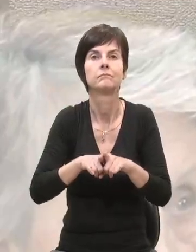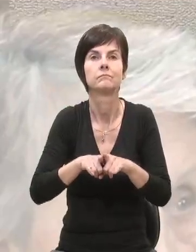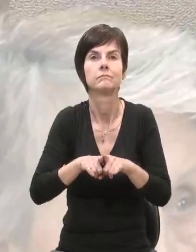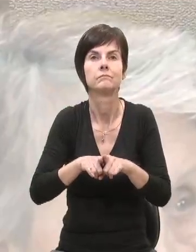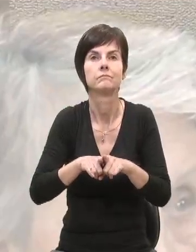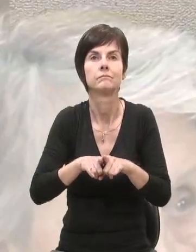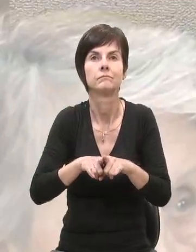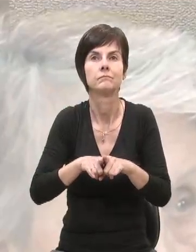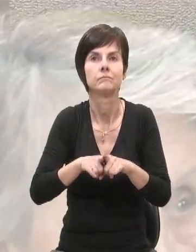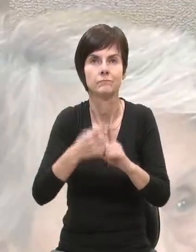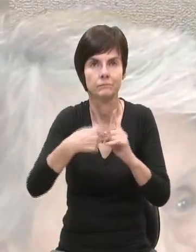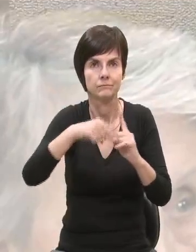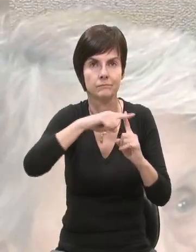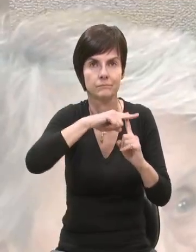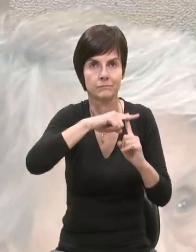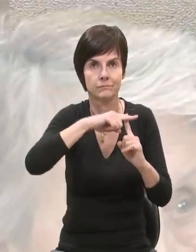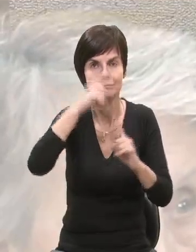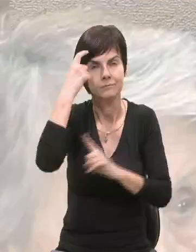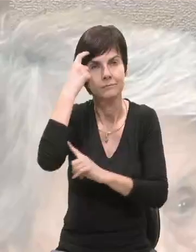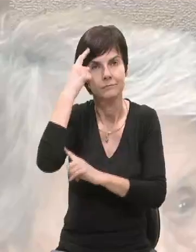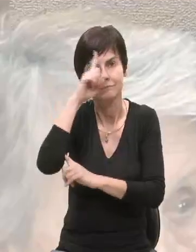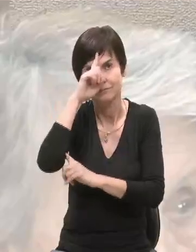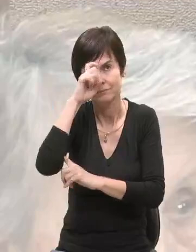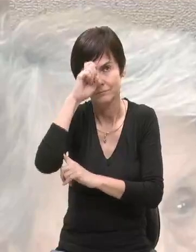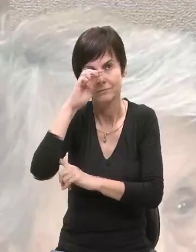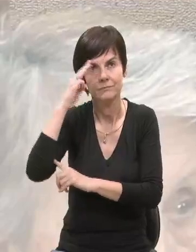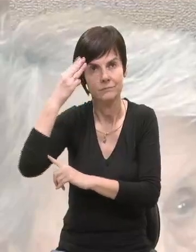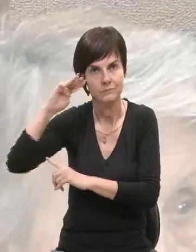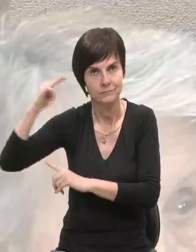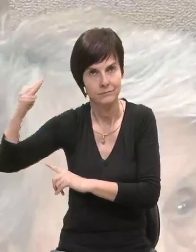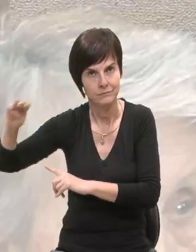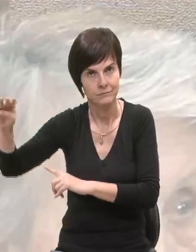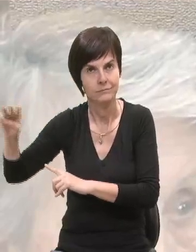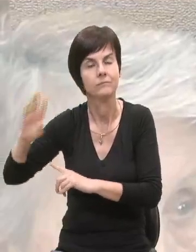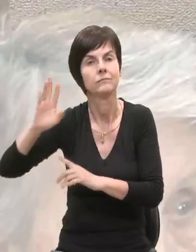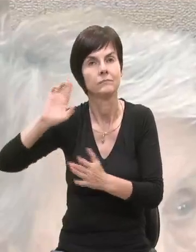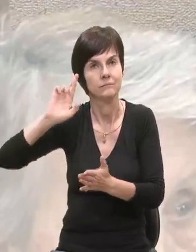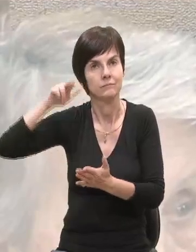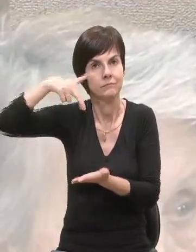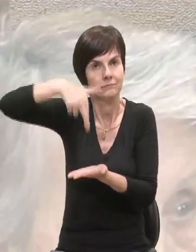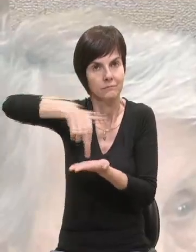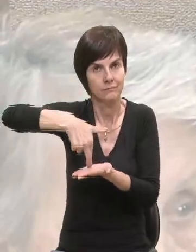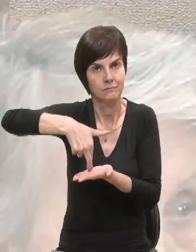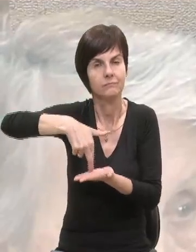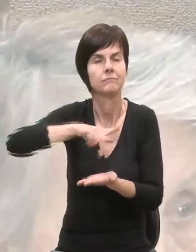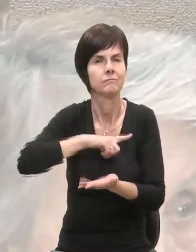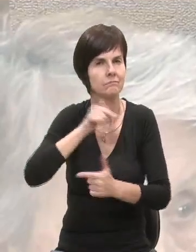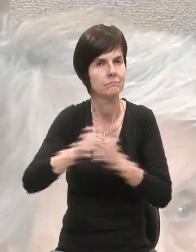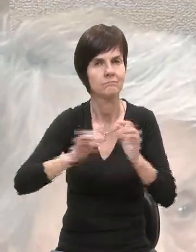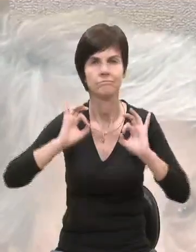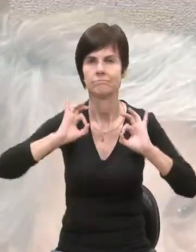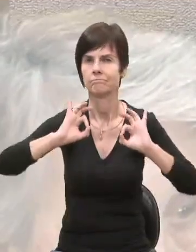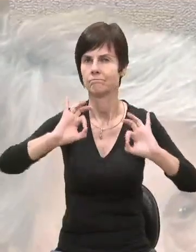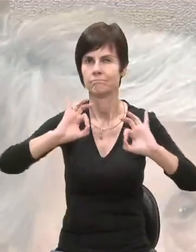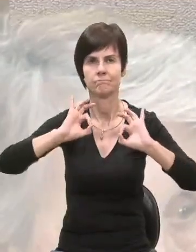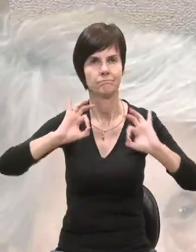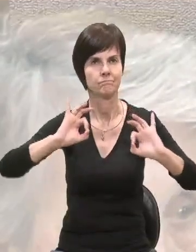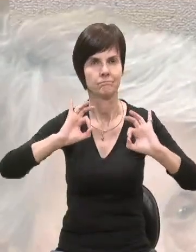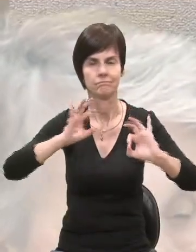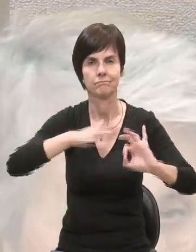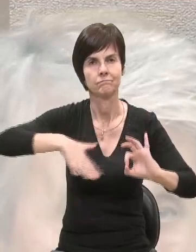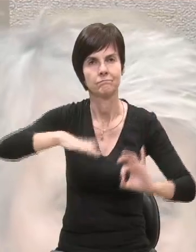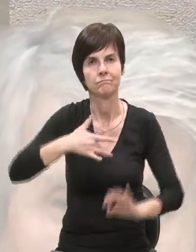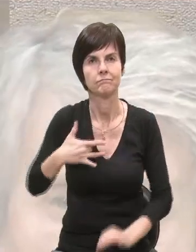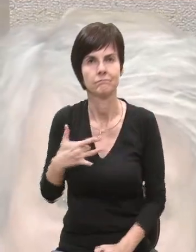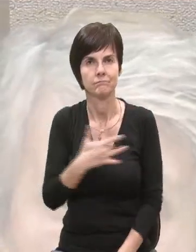crer positivamente que o Hospital Virvi Ramos, como tem sido referência, tem feito um excelente trabalho de gestão de saúde na